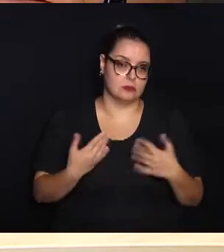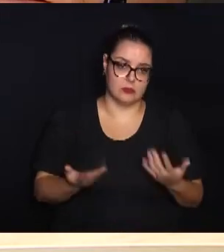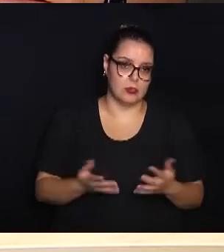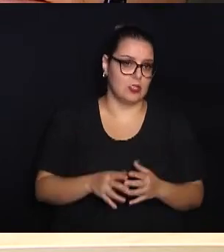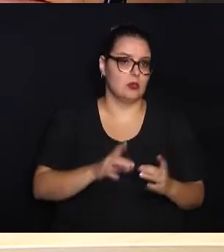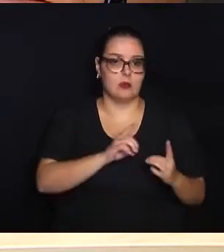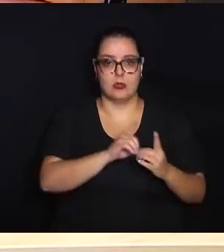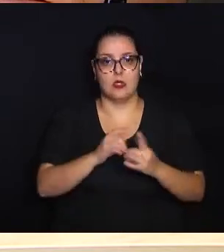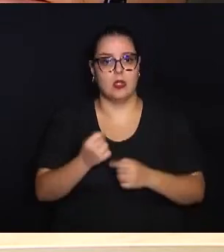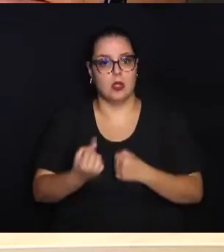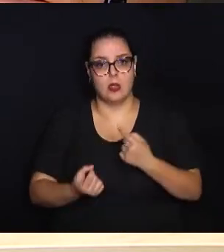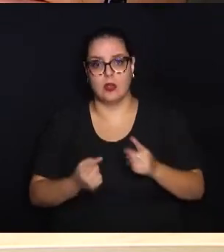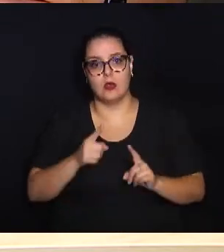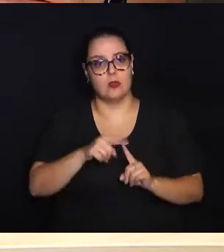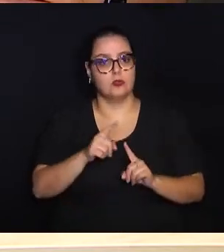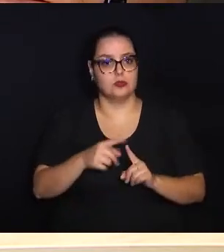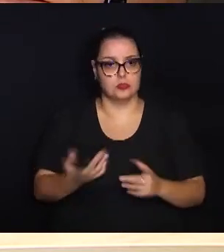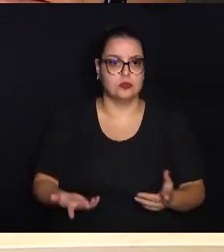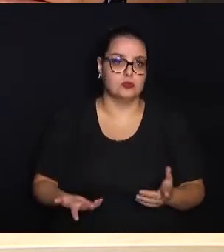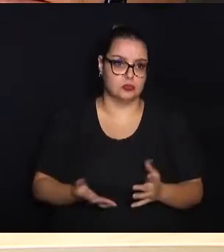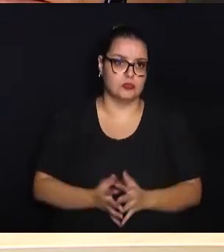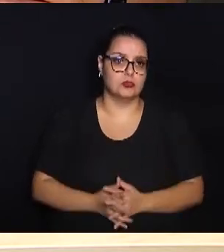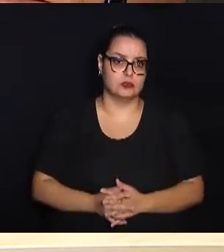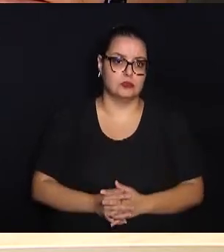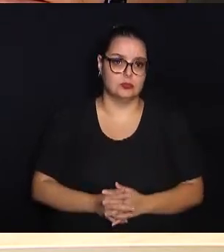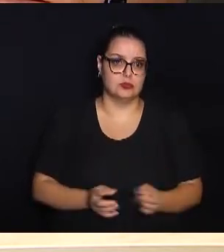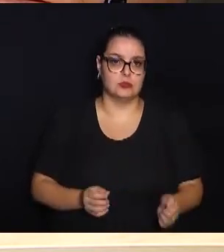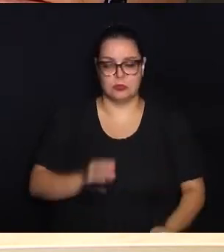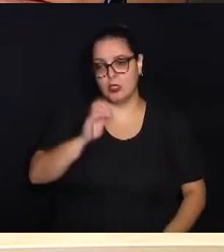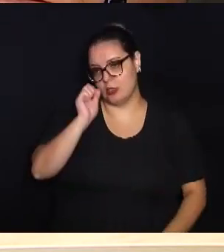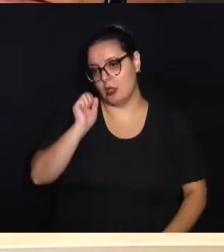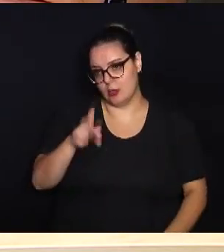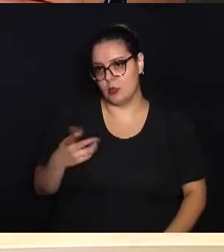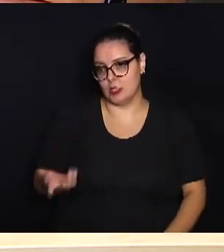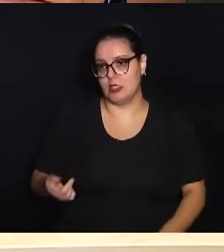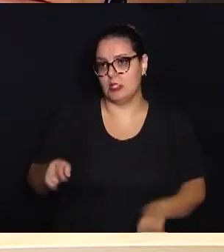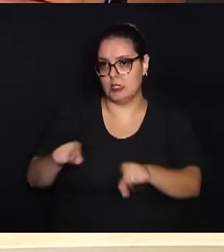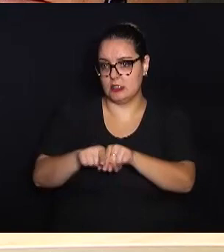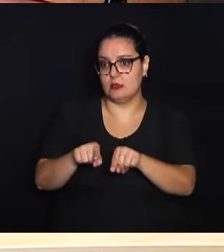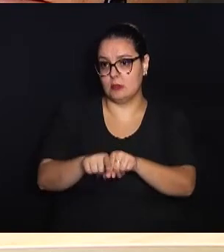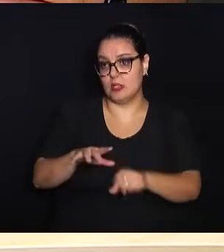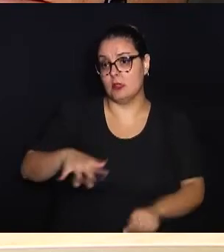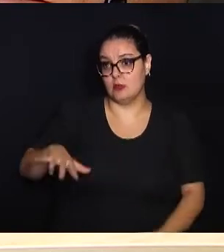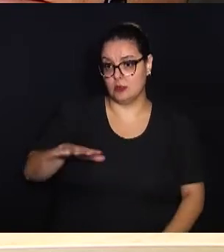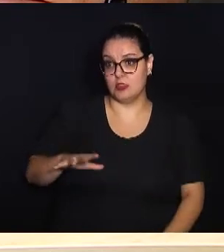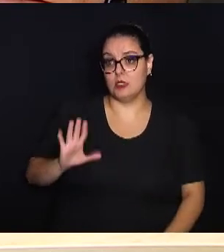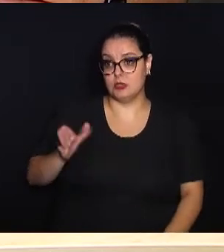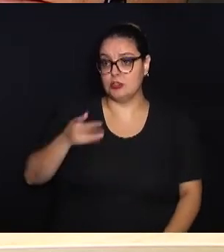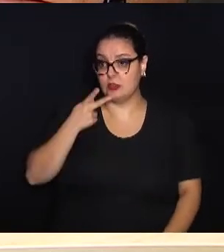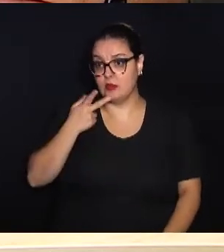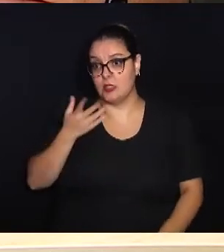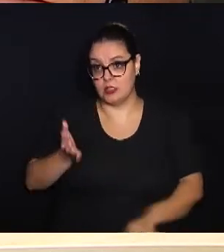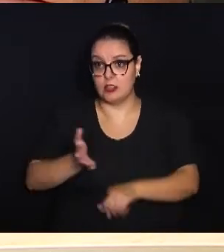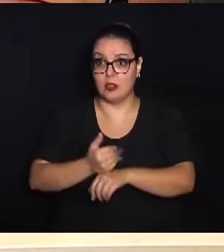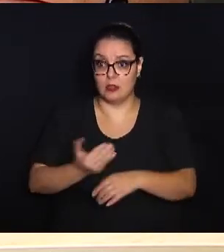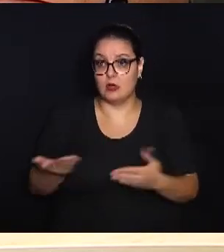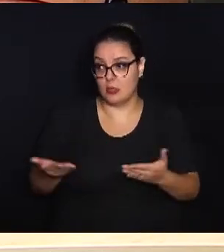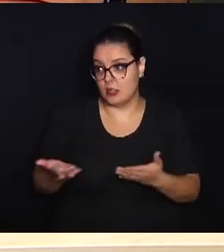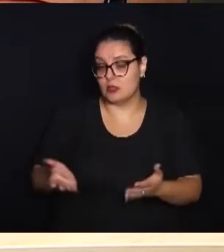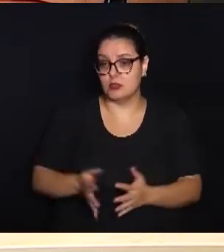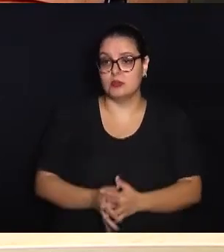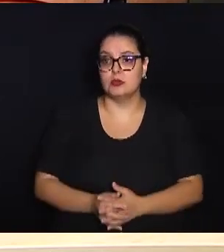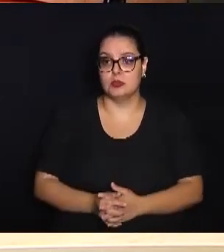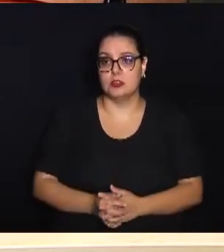gratuitidade, contemplem algum tipo de desconto para aposentado. E também na questão que você já abordou antes